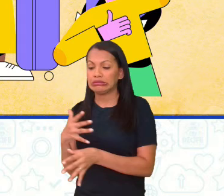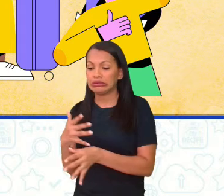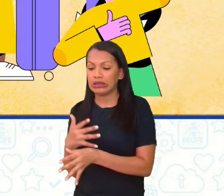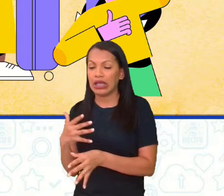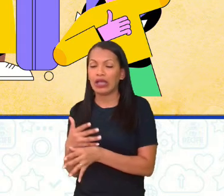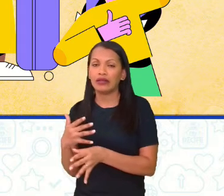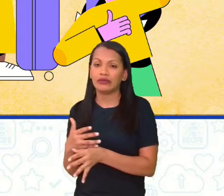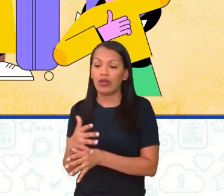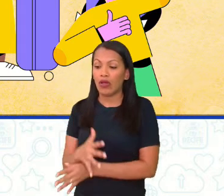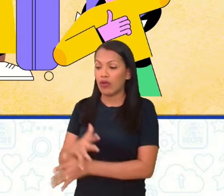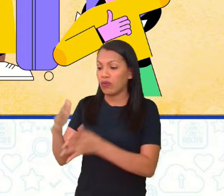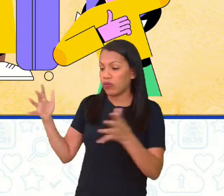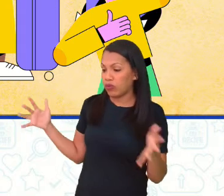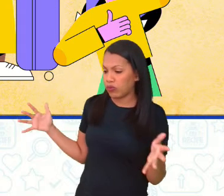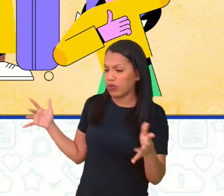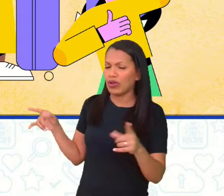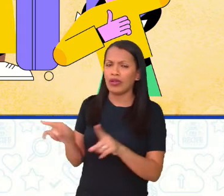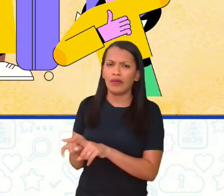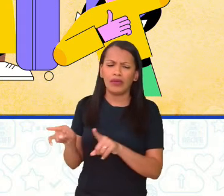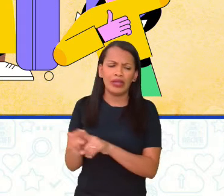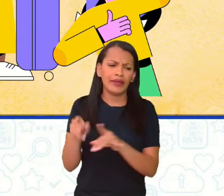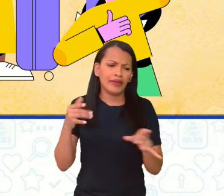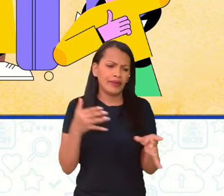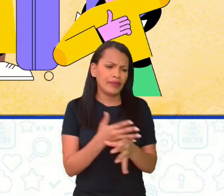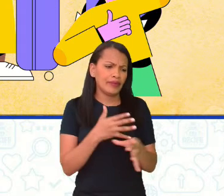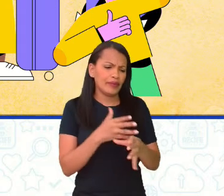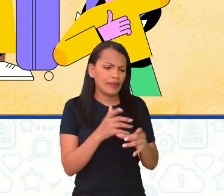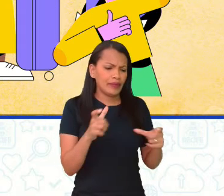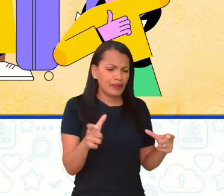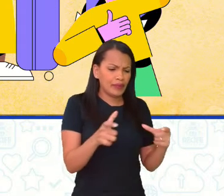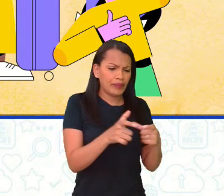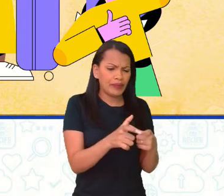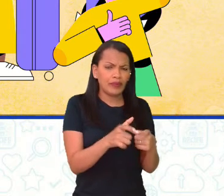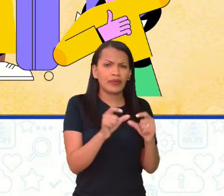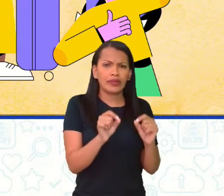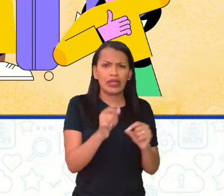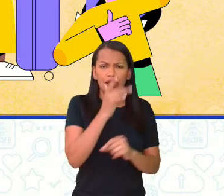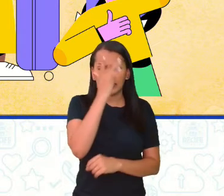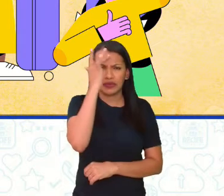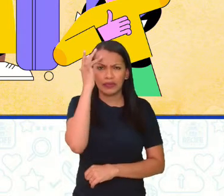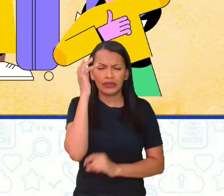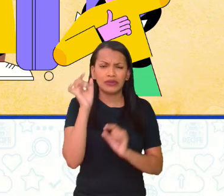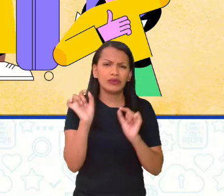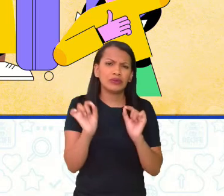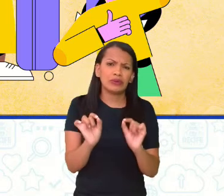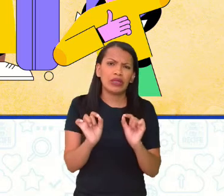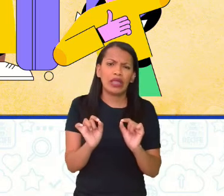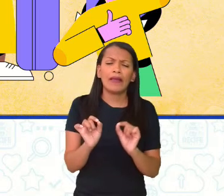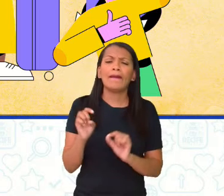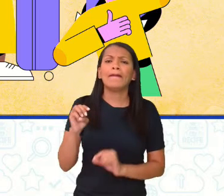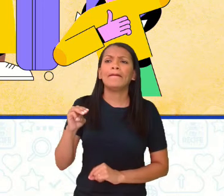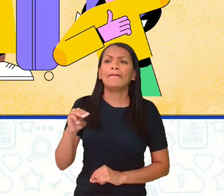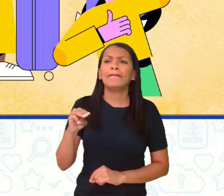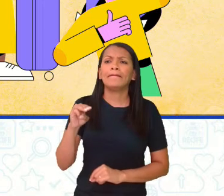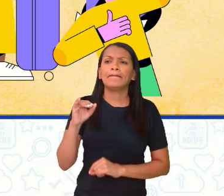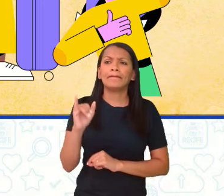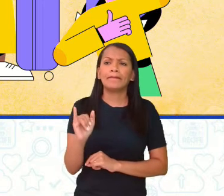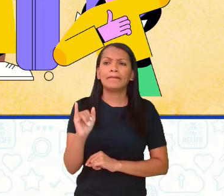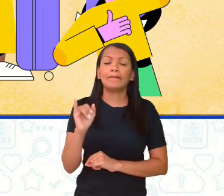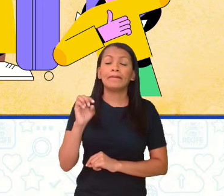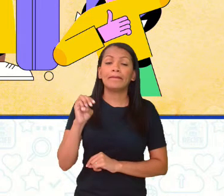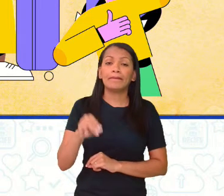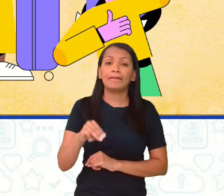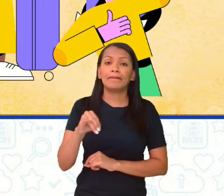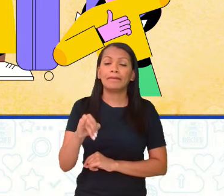litorânea. Por quê? Né? Porque esses eventos vão gerar um aumento da migração, professor Gilson. Isso. Né? Então, a gente